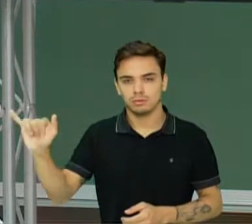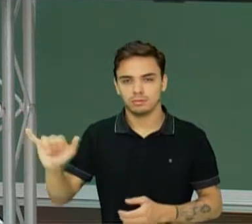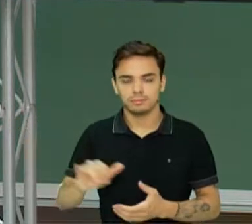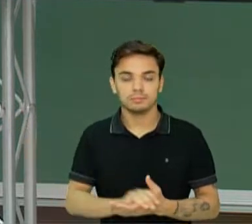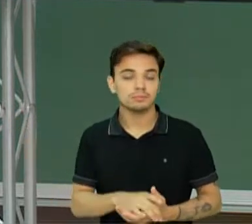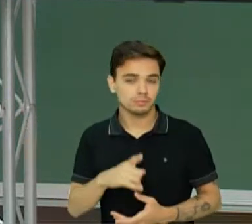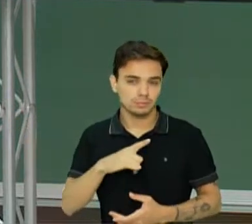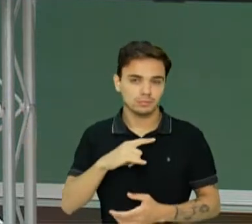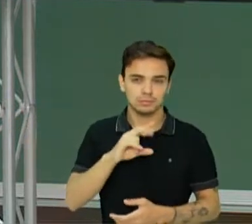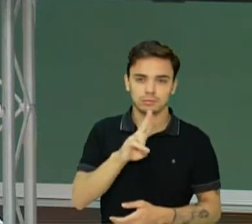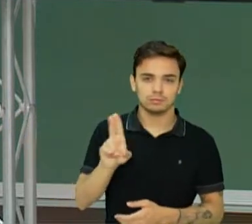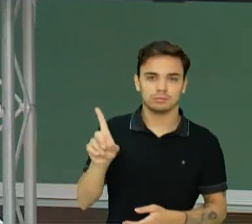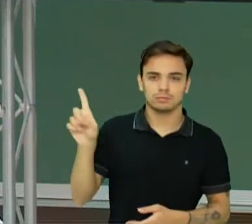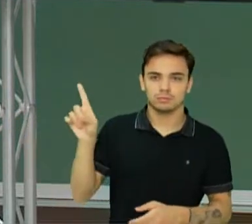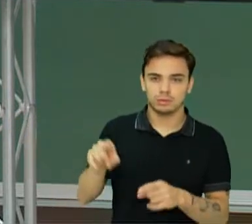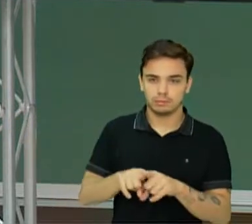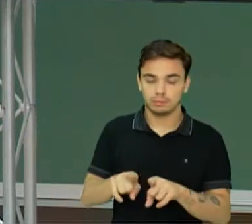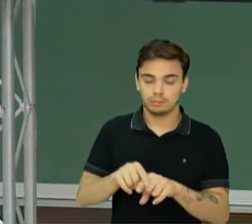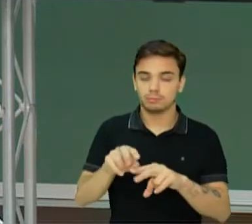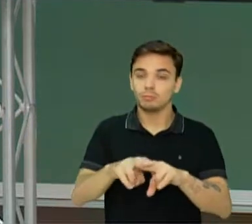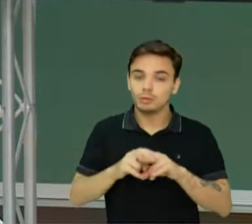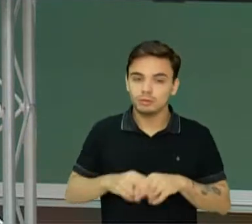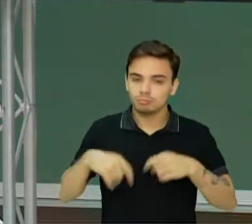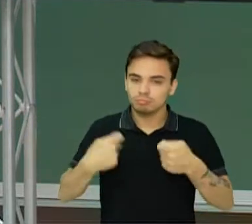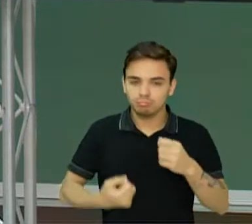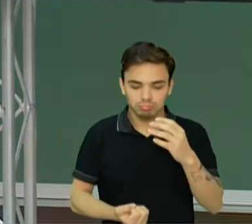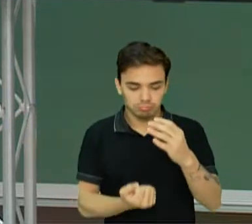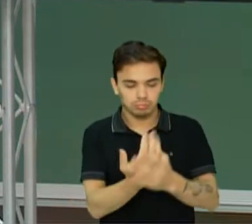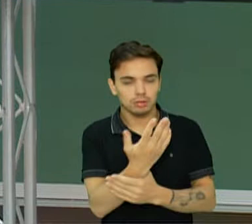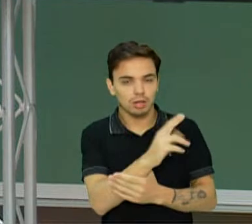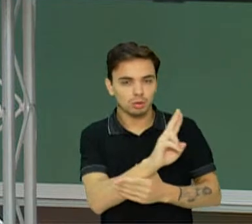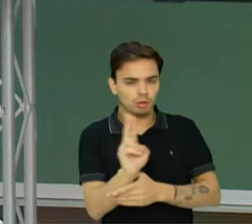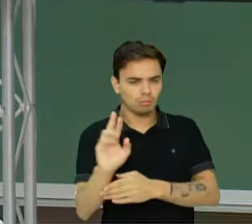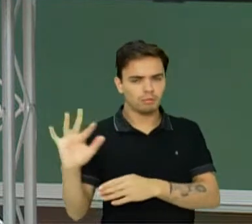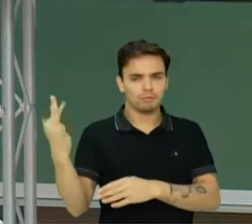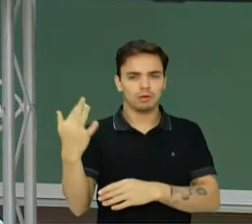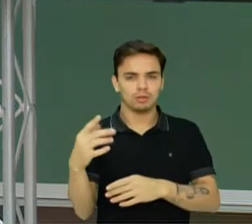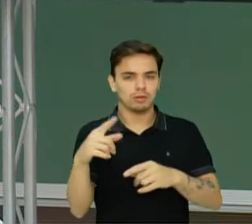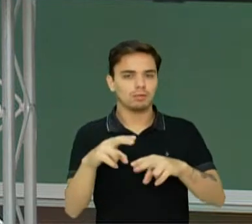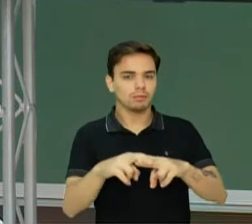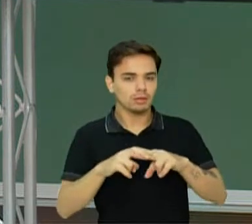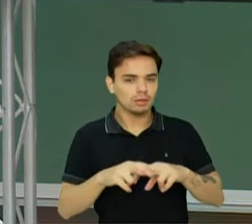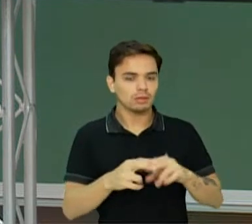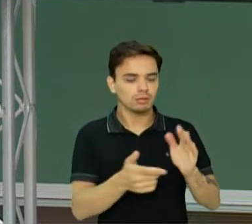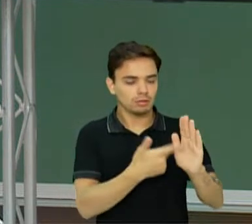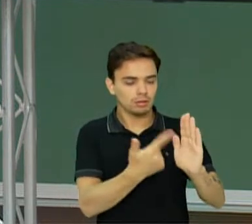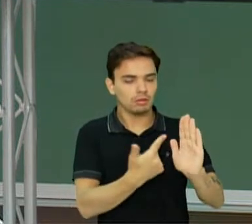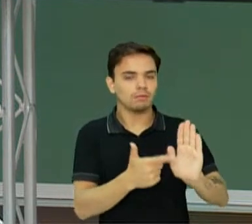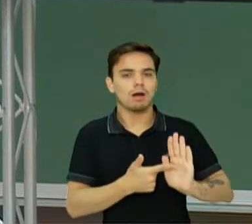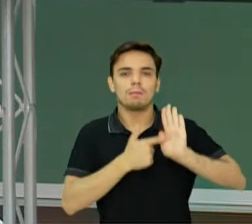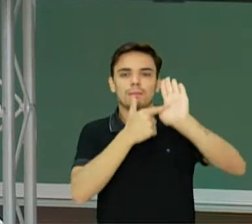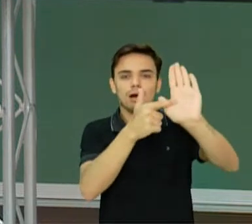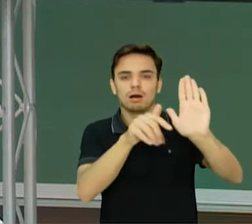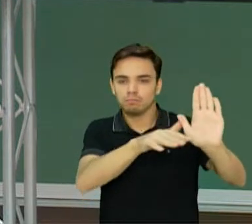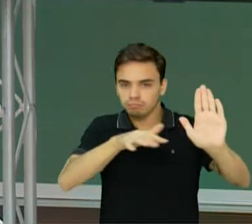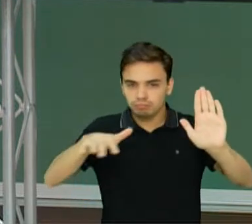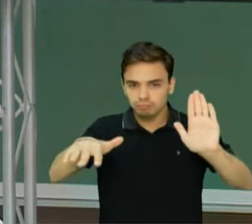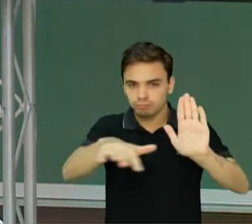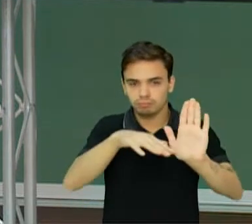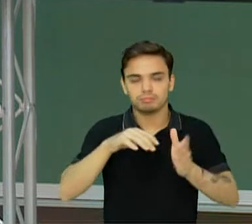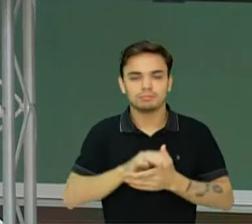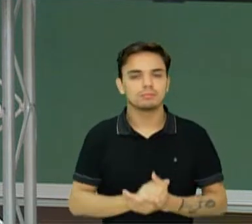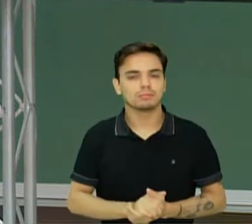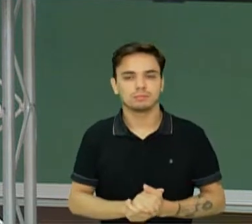Bell. Então elas precisaram criar pseudônimos para que seus livros, para que suas obras fossem então publicadas, tá ok?